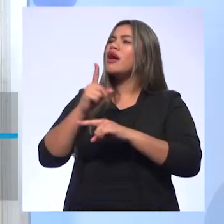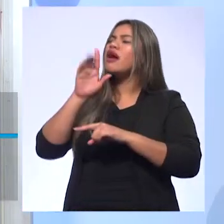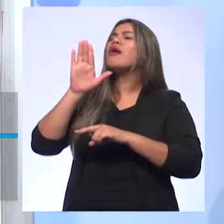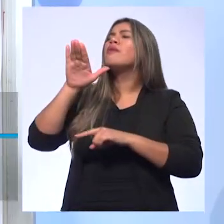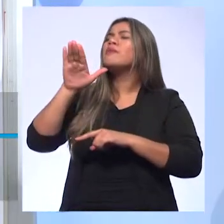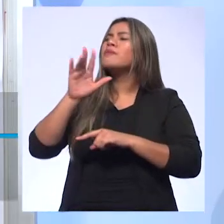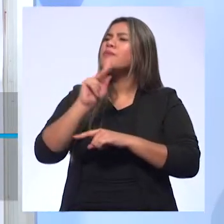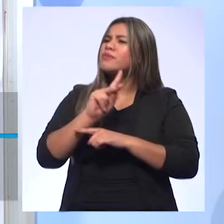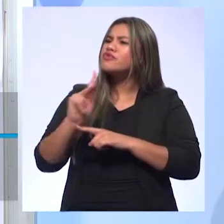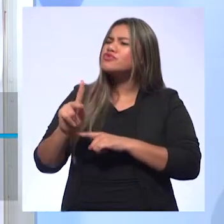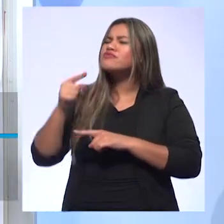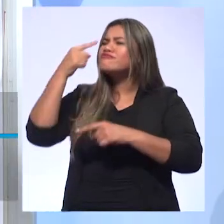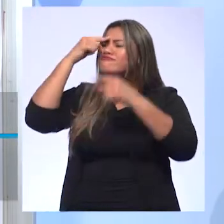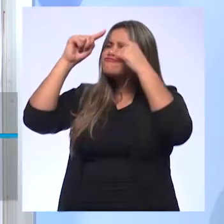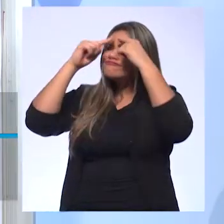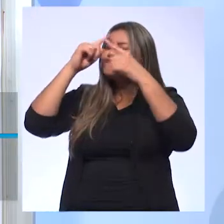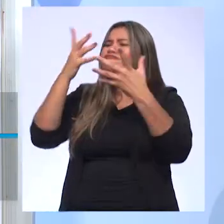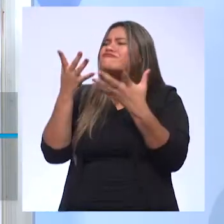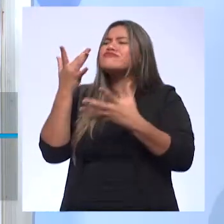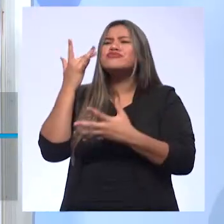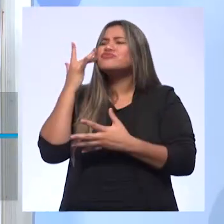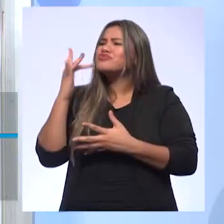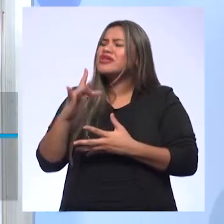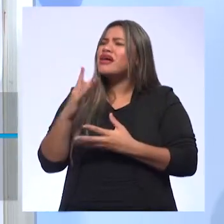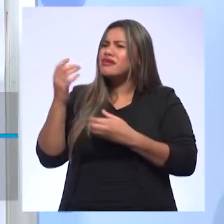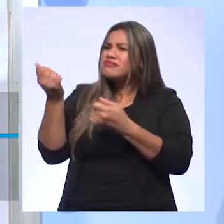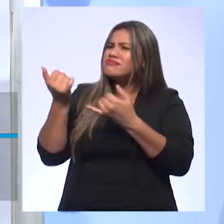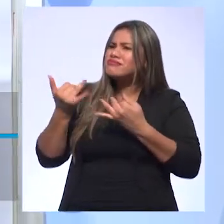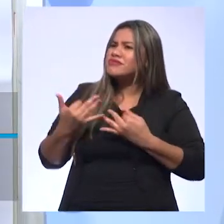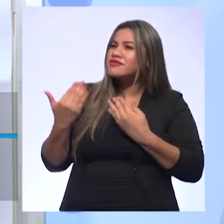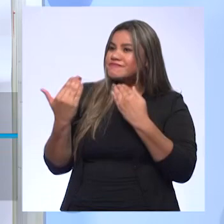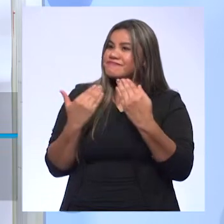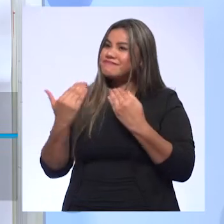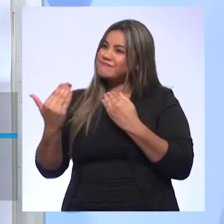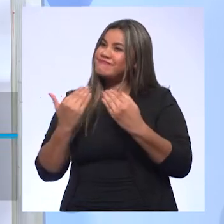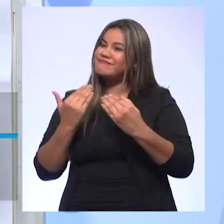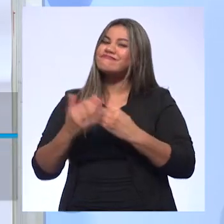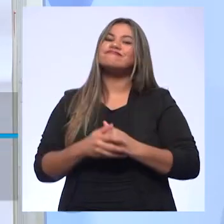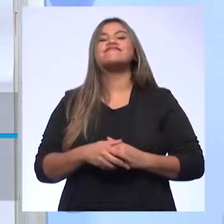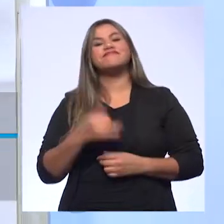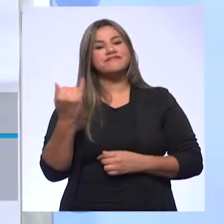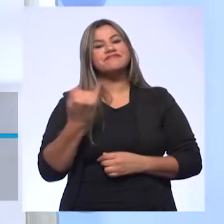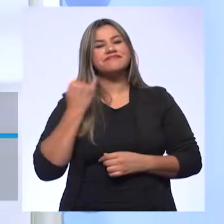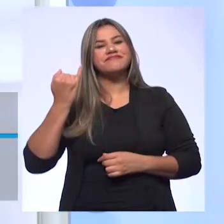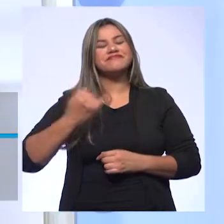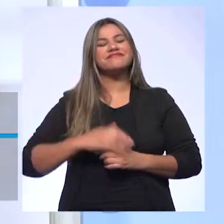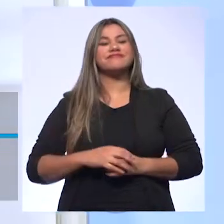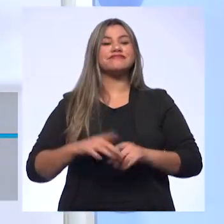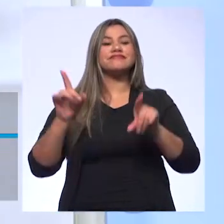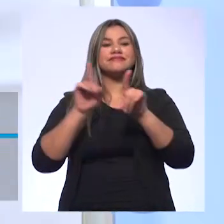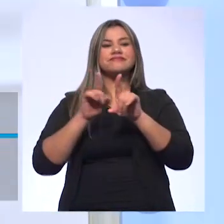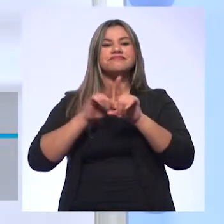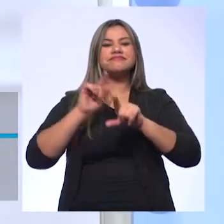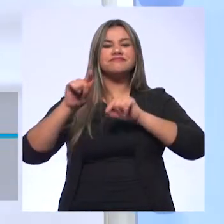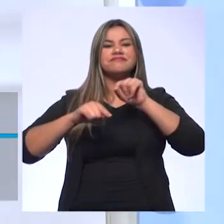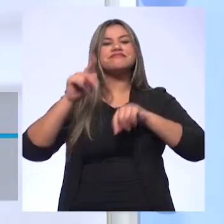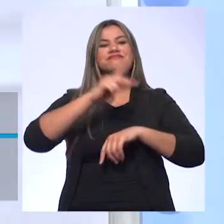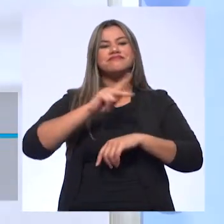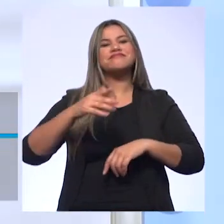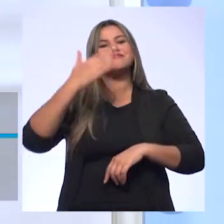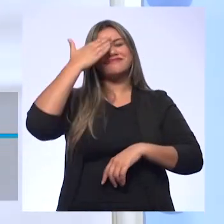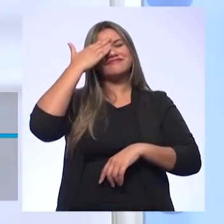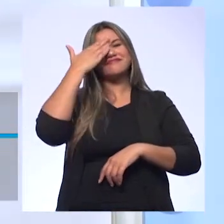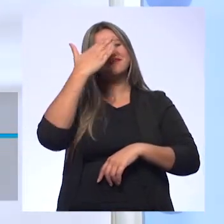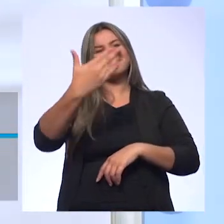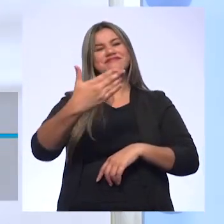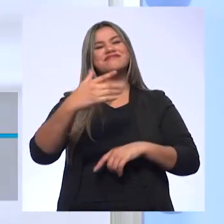o professor falou tal coisa, não entendi muito bem. Conversa com o seu professor, né? E os professores também, a gente quer agradecer, porque sempre